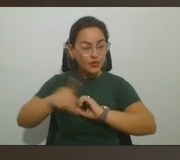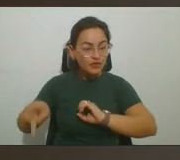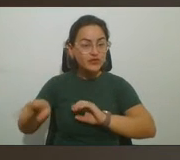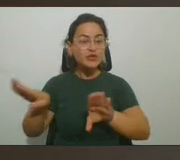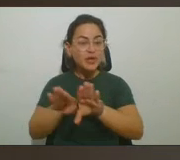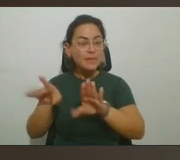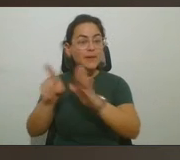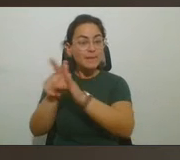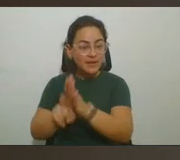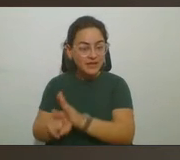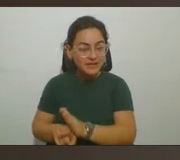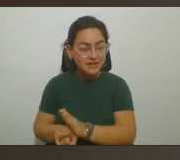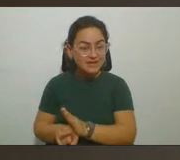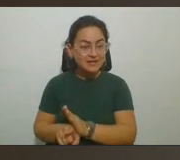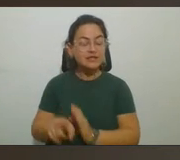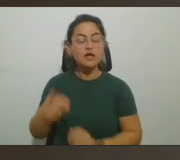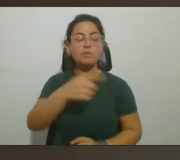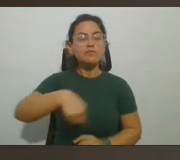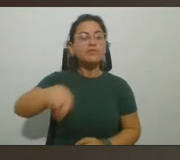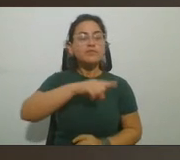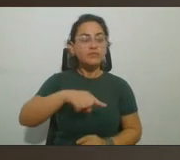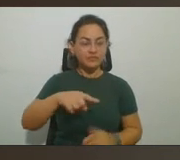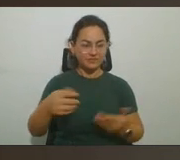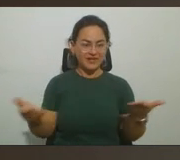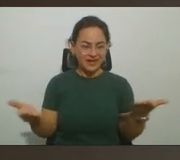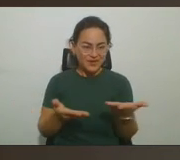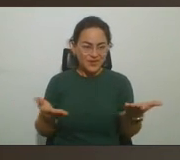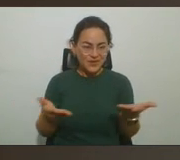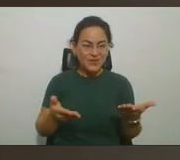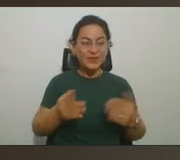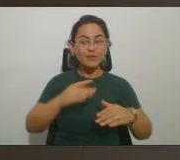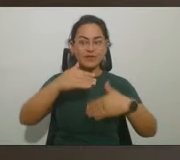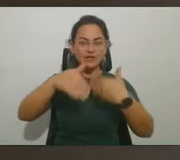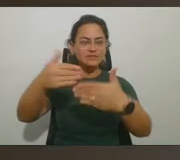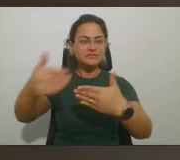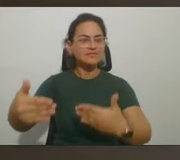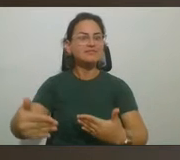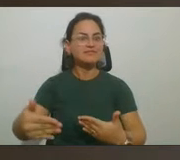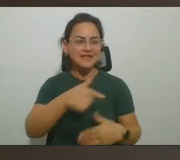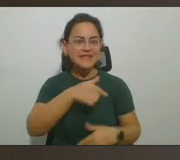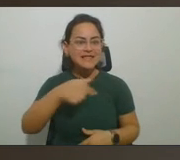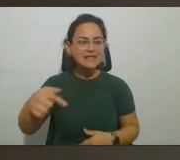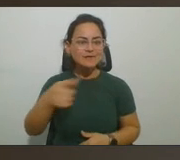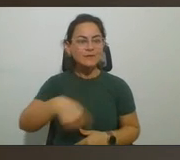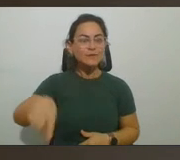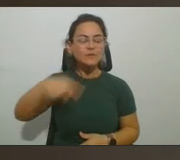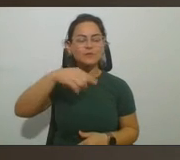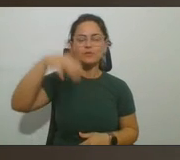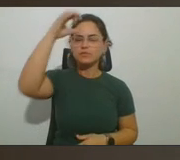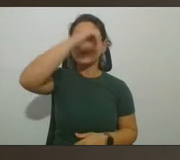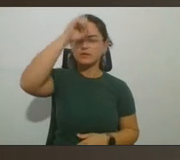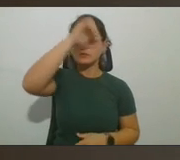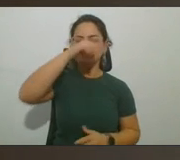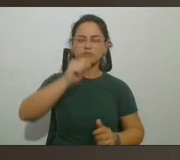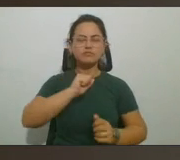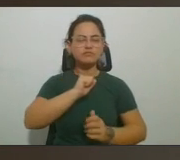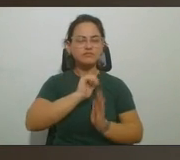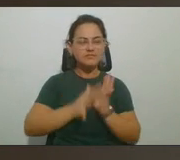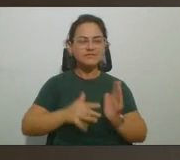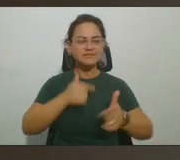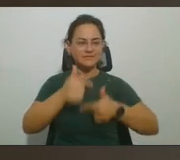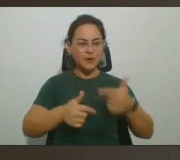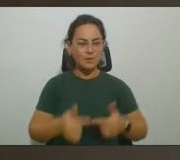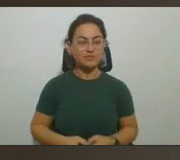estes, que viveremos nos próximos dias, são uma grande oportunidade para este exercício. Um excelente congresso